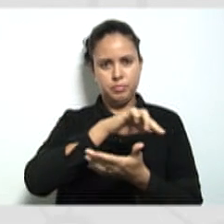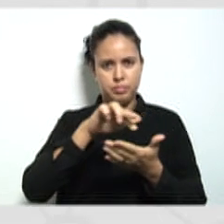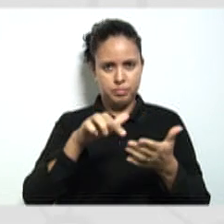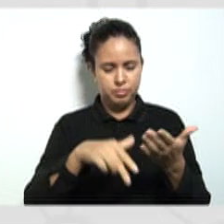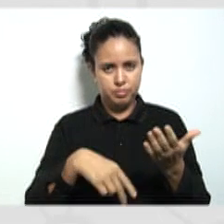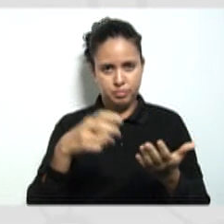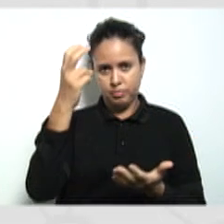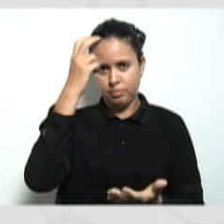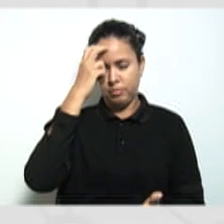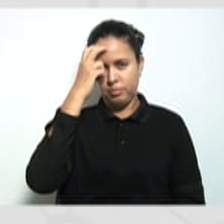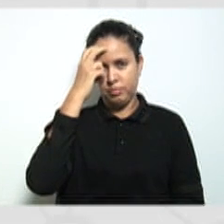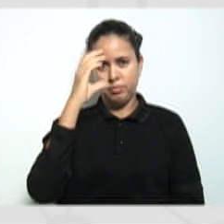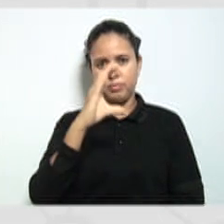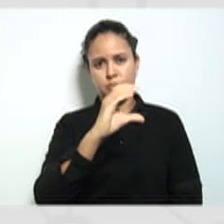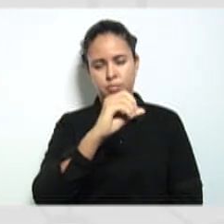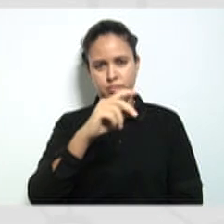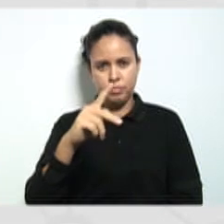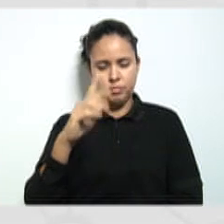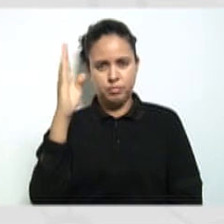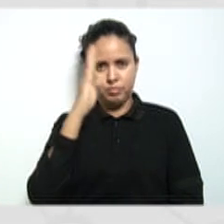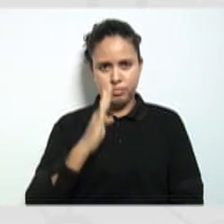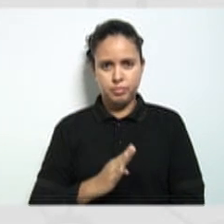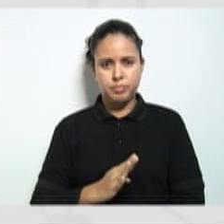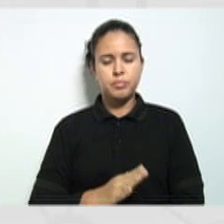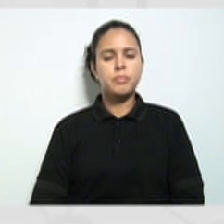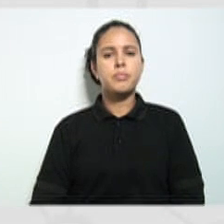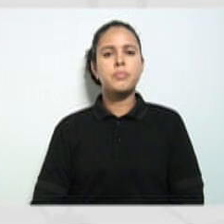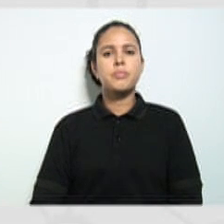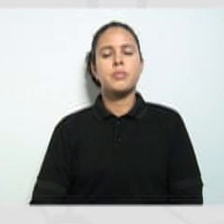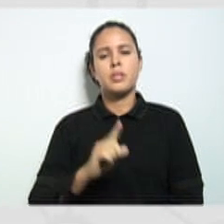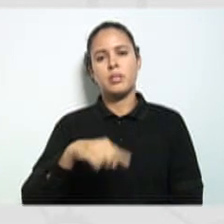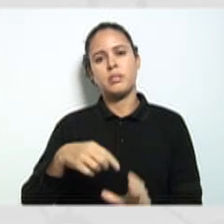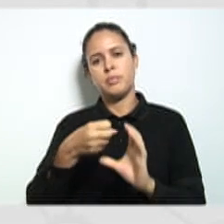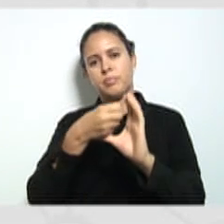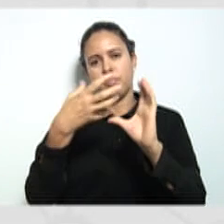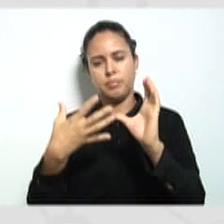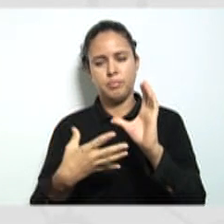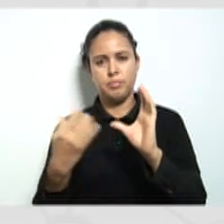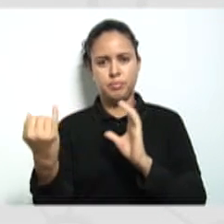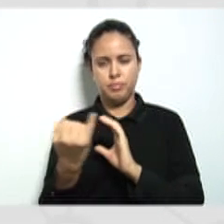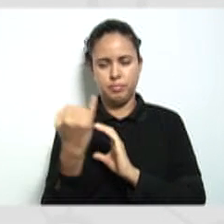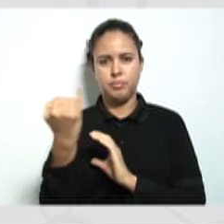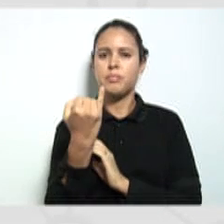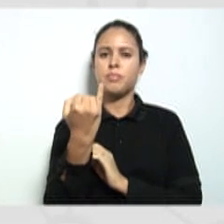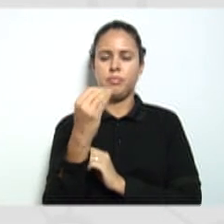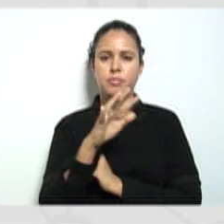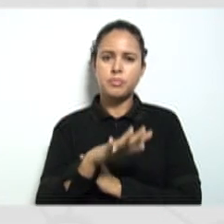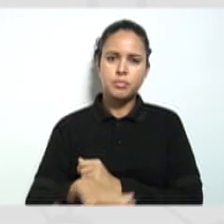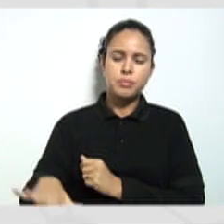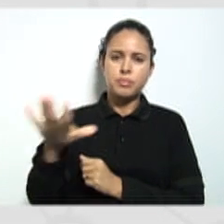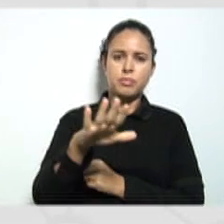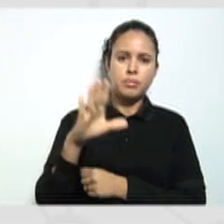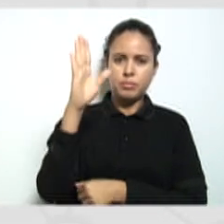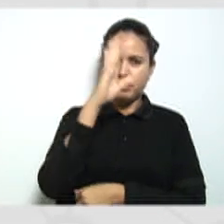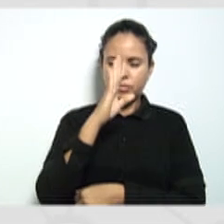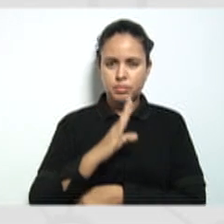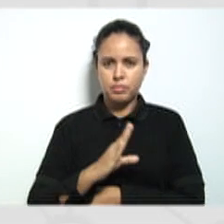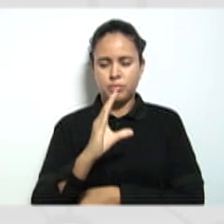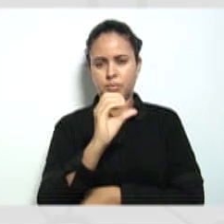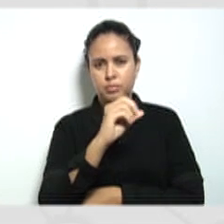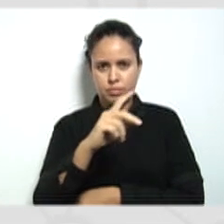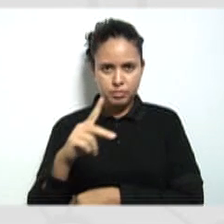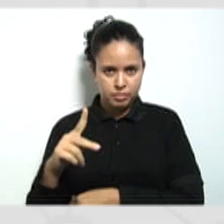no cooperativismo brasileiro. Então a gente está pedindo aqui características importantes, de modo geral, do cooperativismo brasileiro